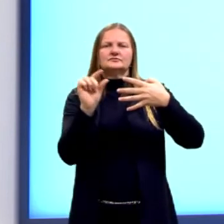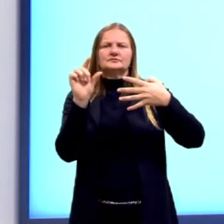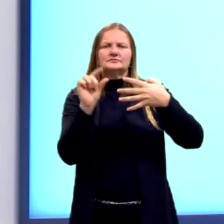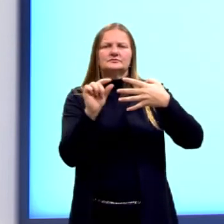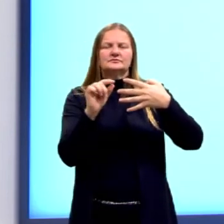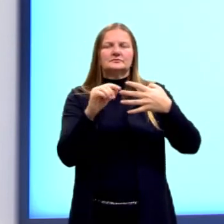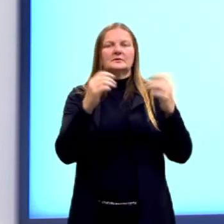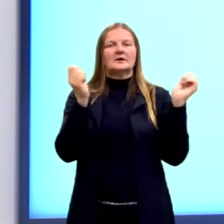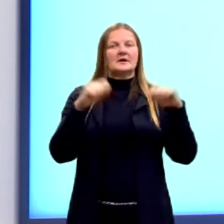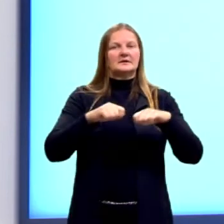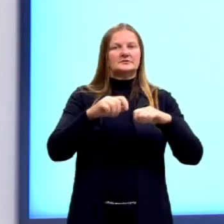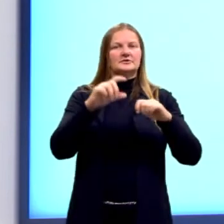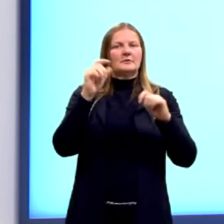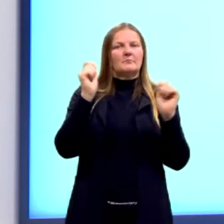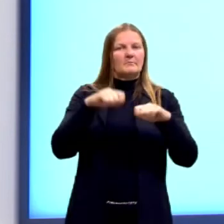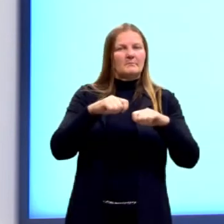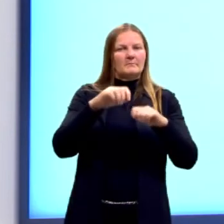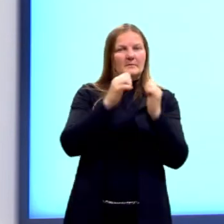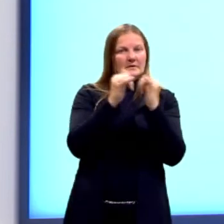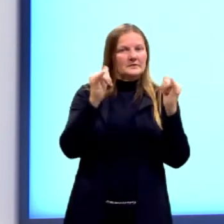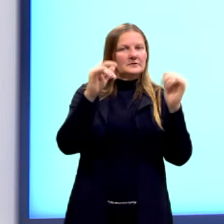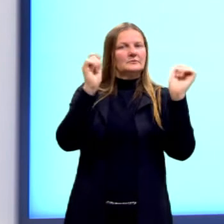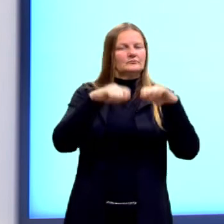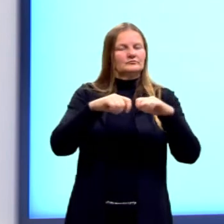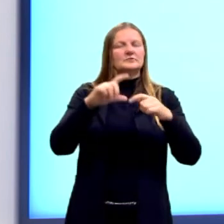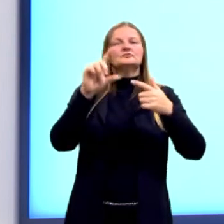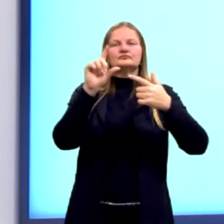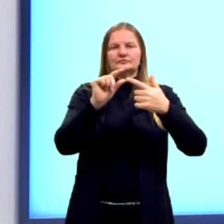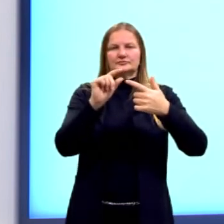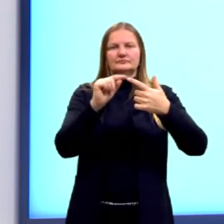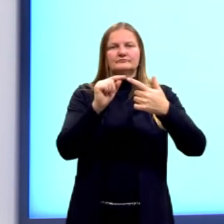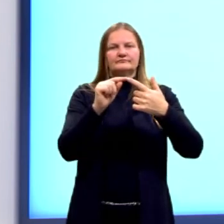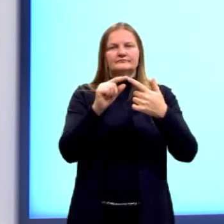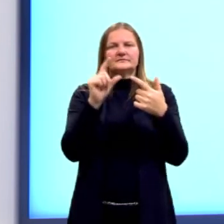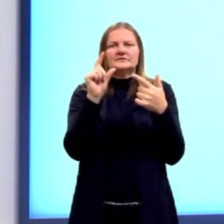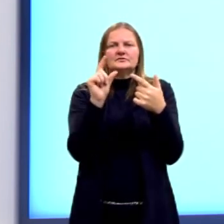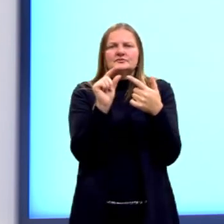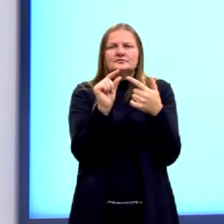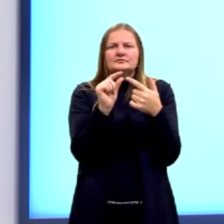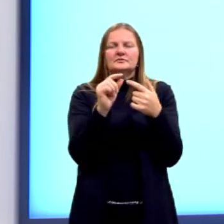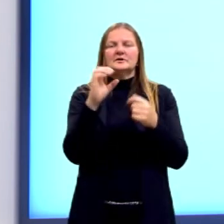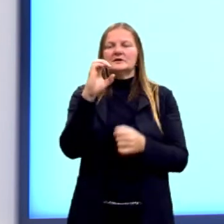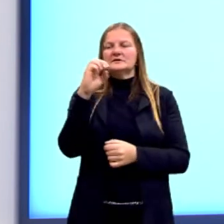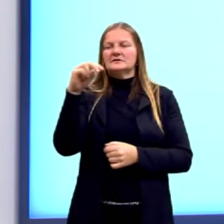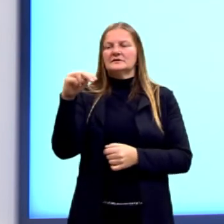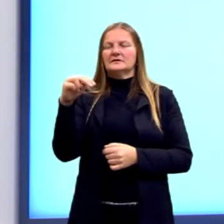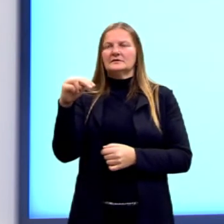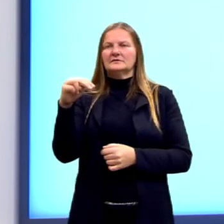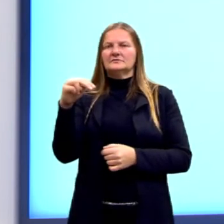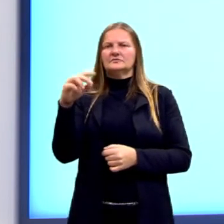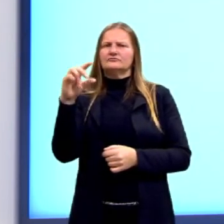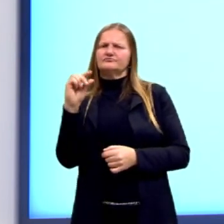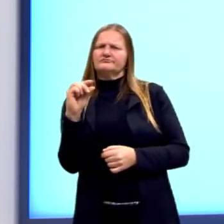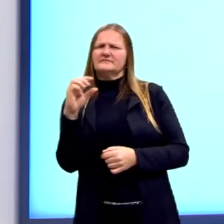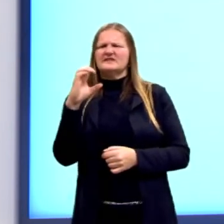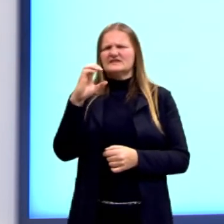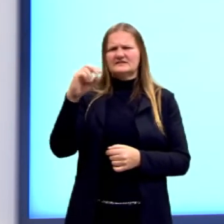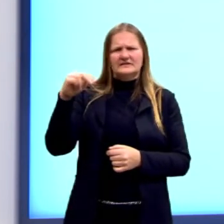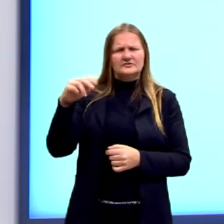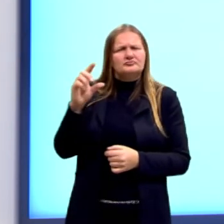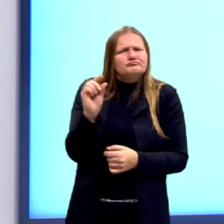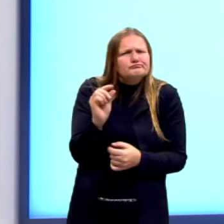sim a energia né potencial lá vai diminuir e fala que a energia cinética da partícula diminui não não